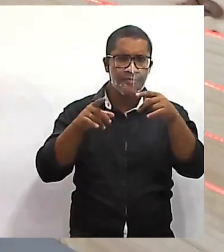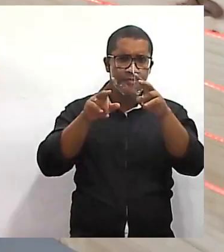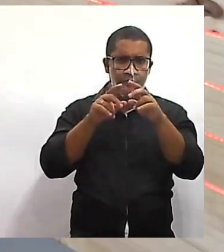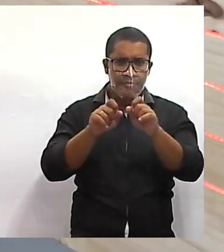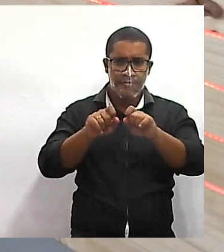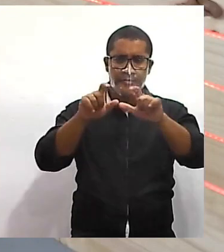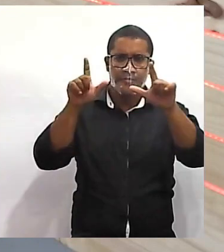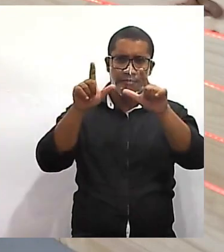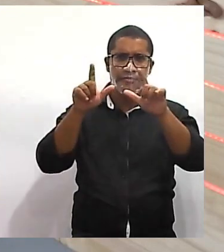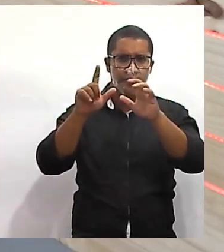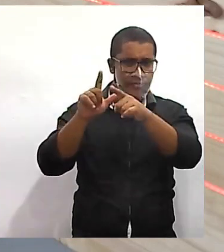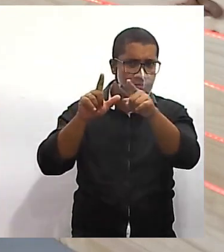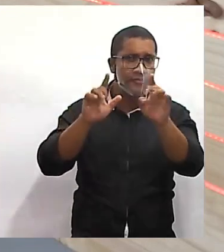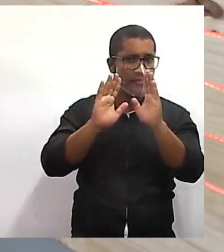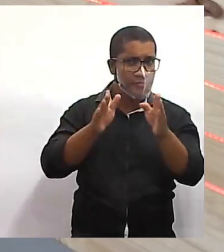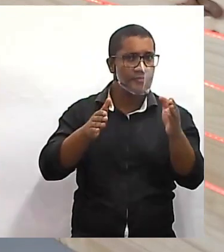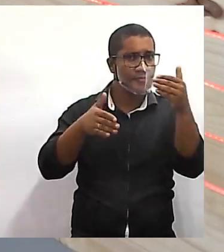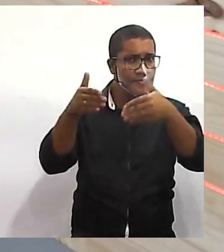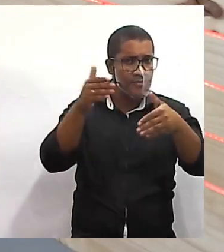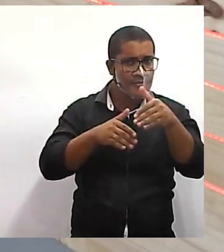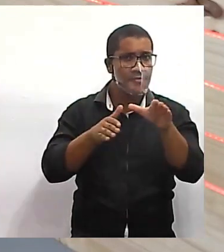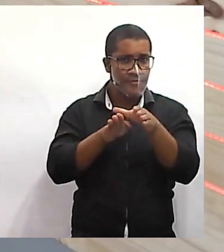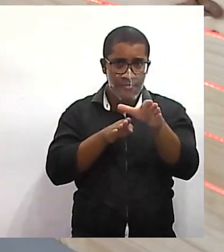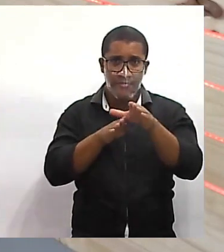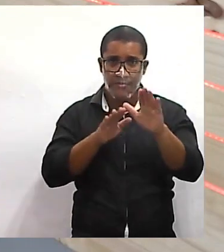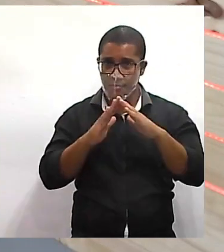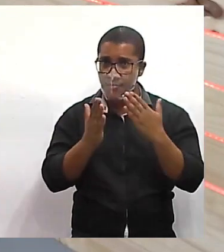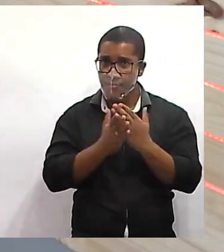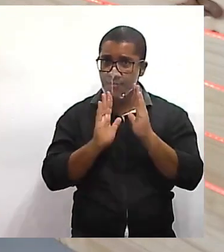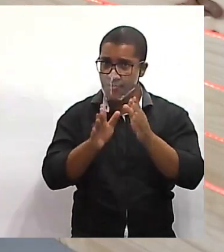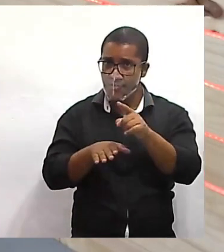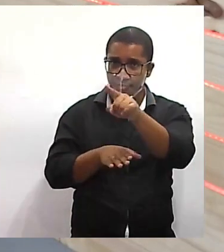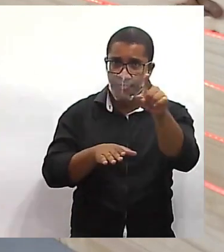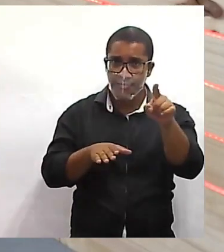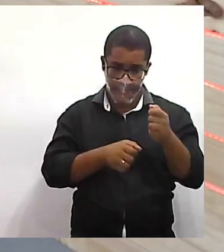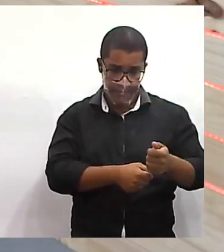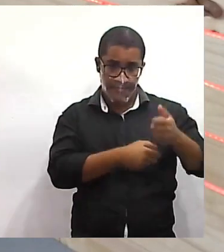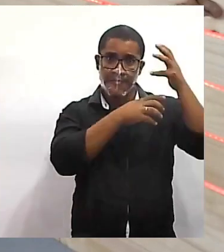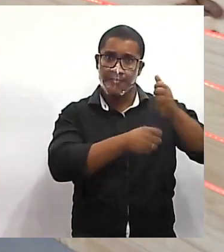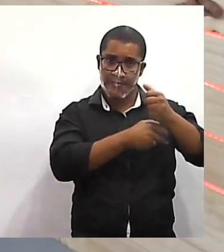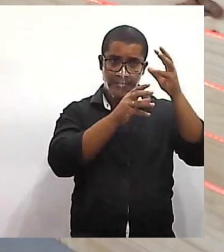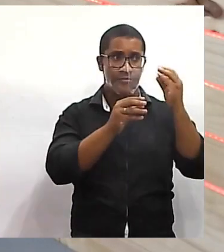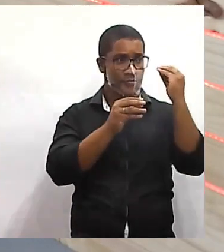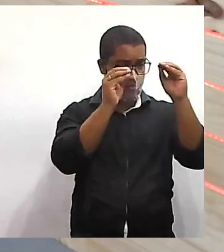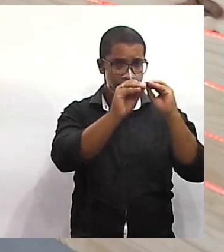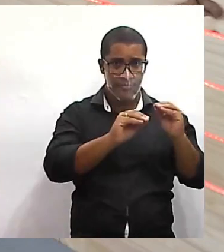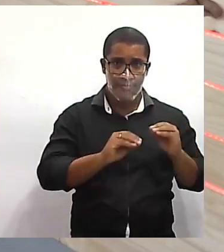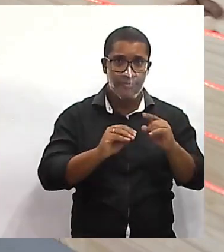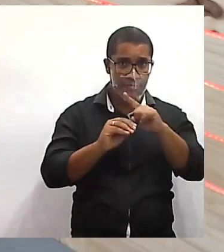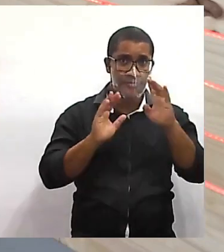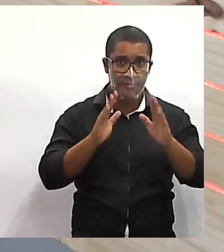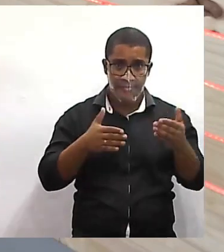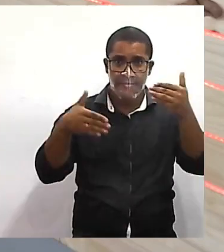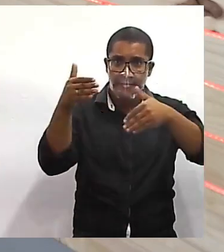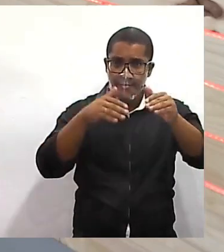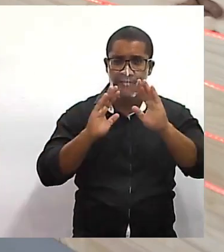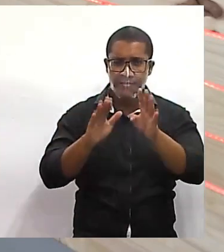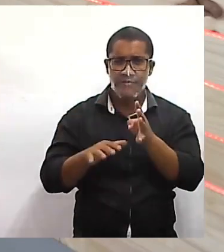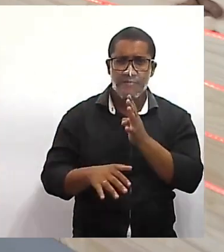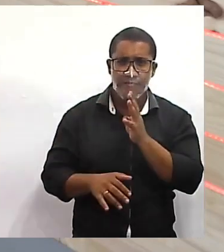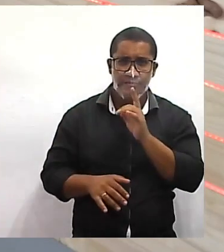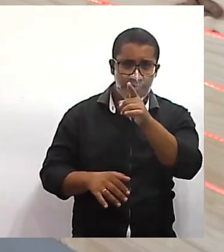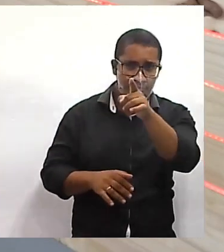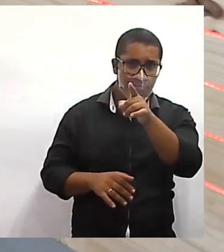já participaram de algum momento de conselho escolar? Será? Conta lá no chat para gente se vocês já participaram, né, se vocês